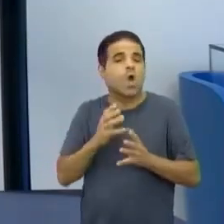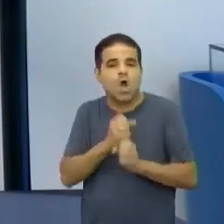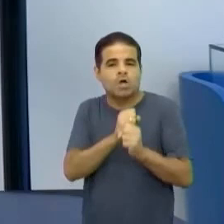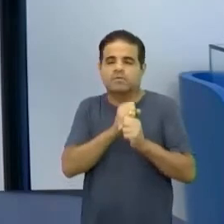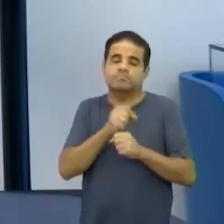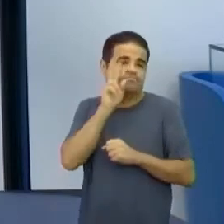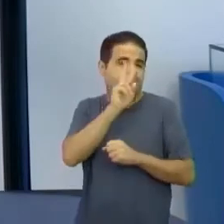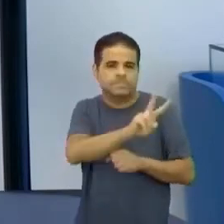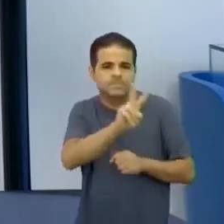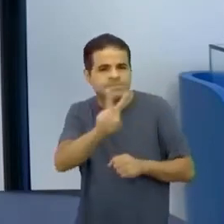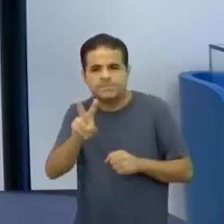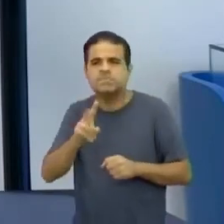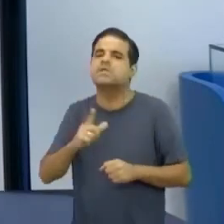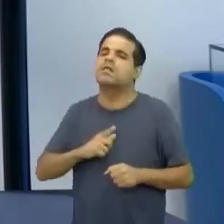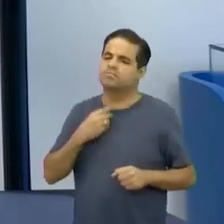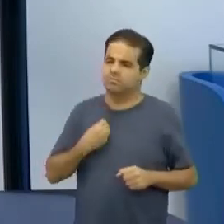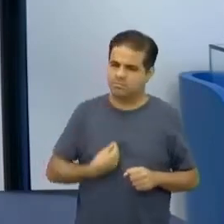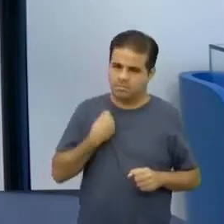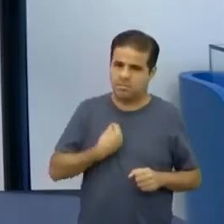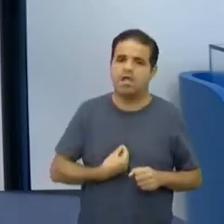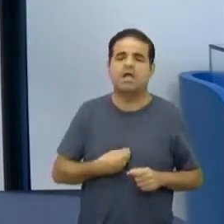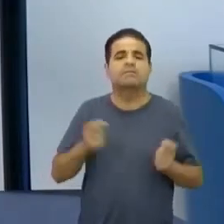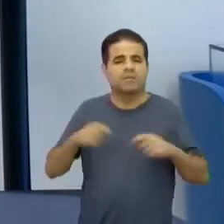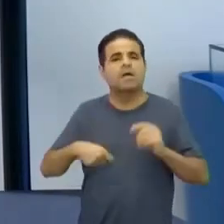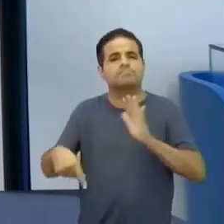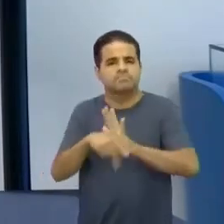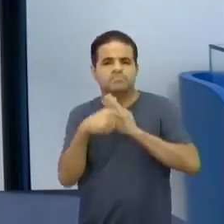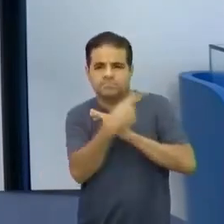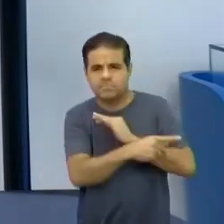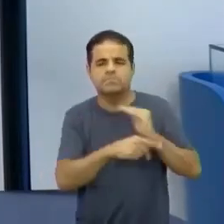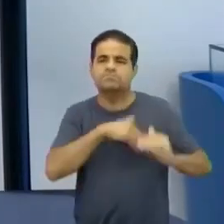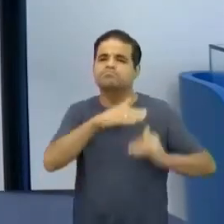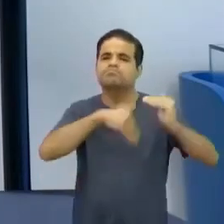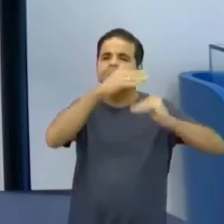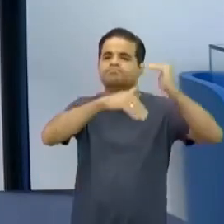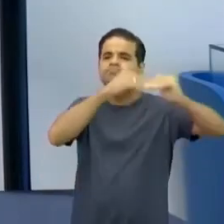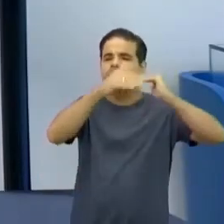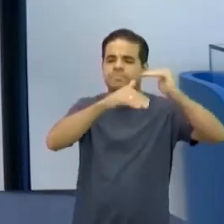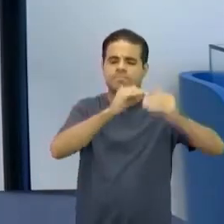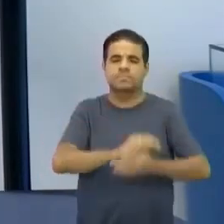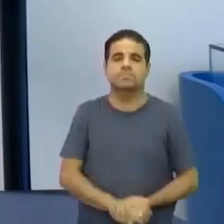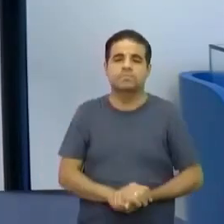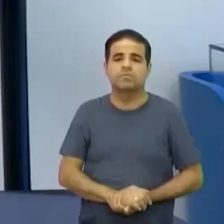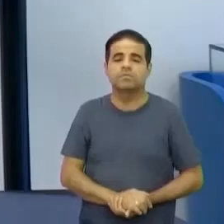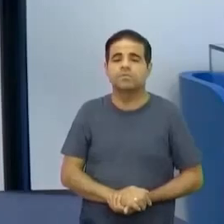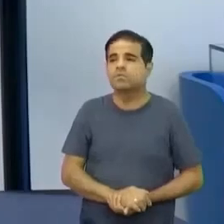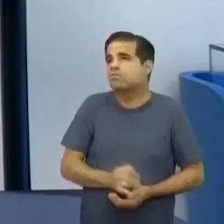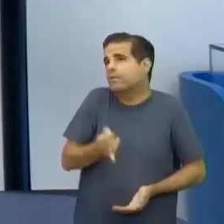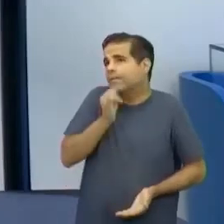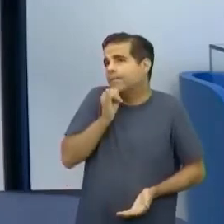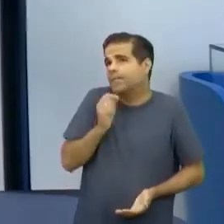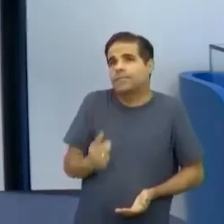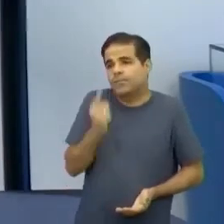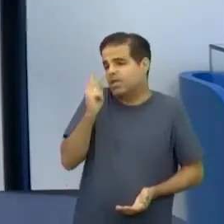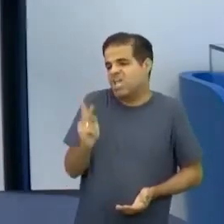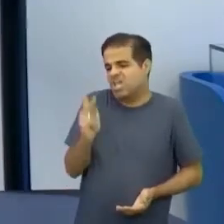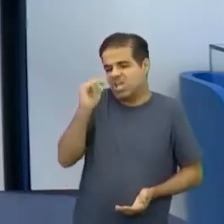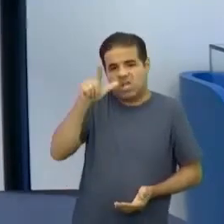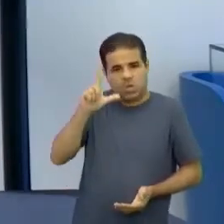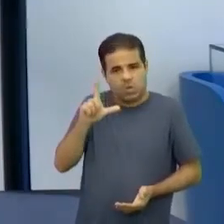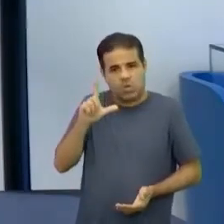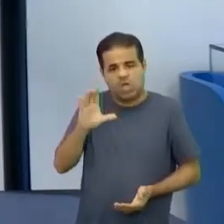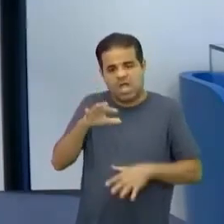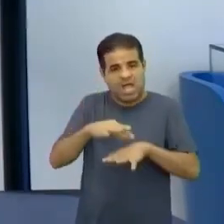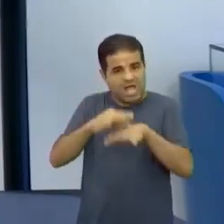ela não é vista, mas ela existe ali e ela fez parte daquele processo, tá certo? Então 1 quilo de carne aí você gasta quase 1000 e